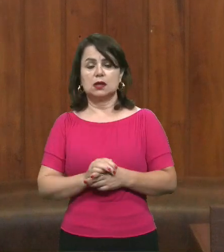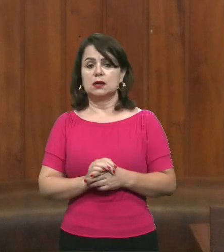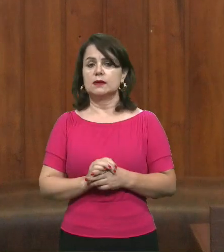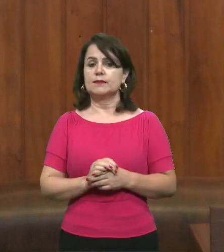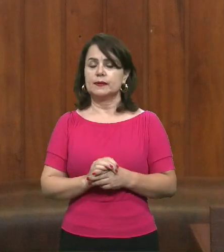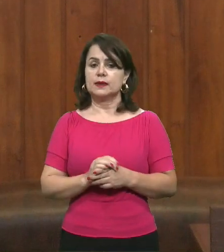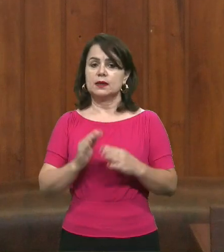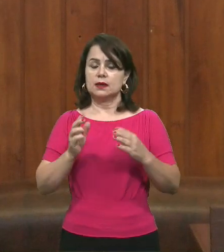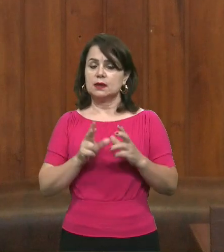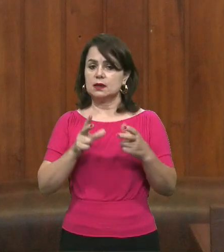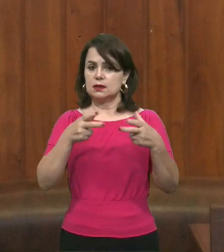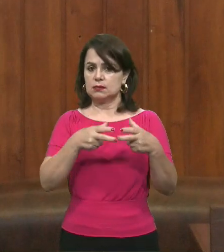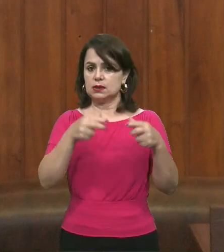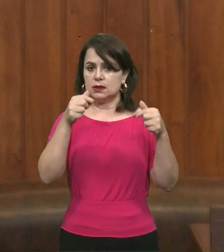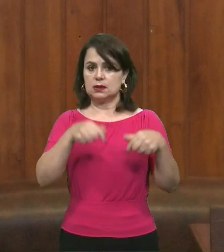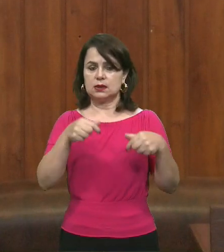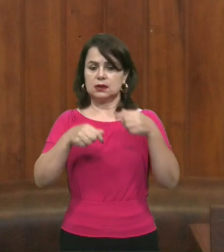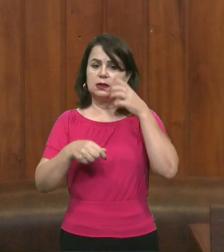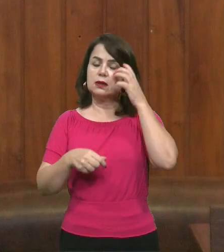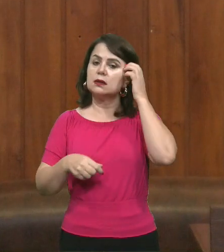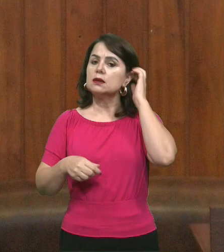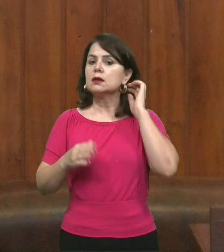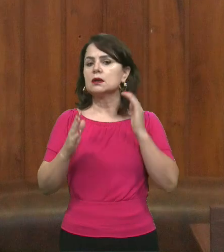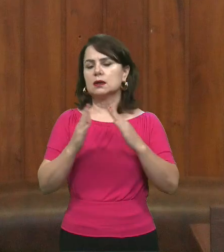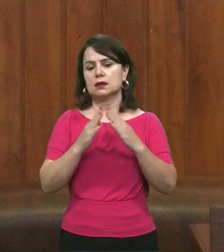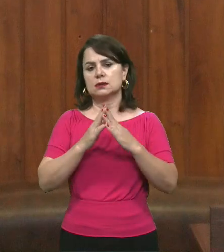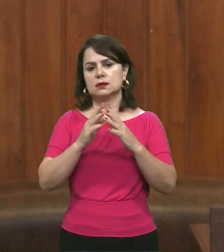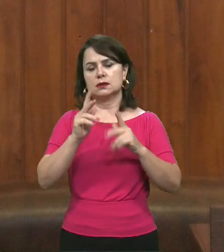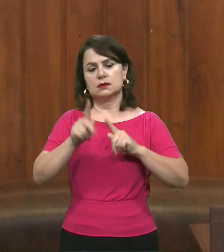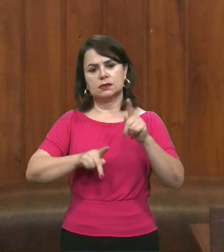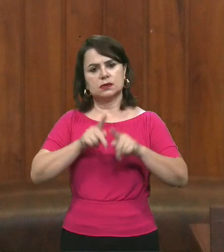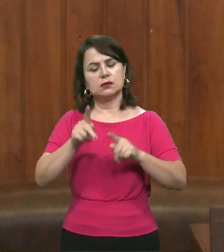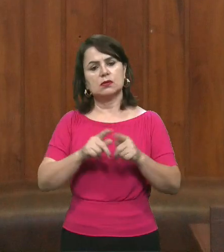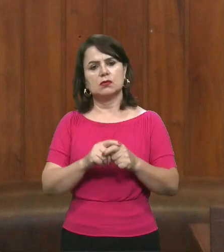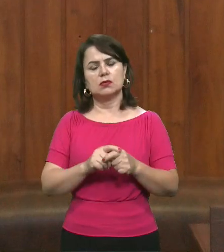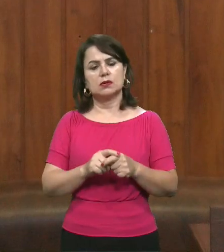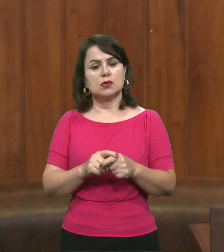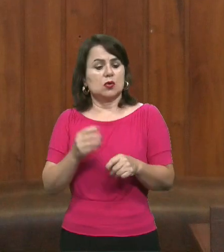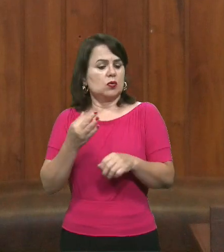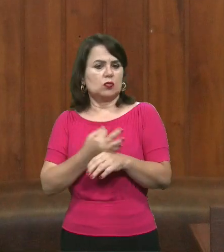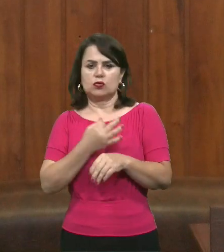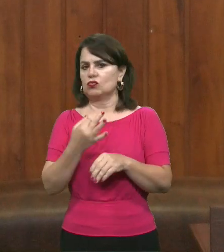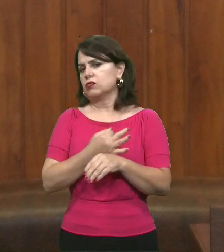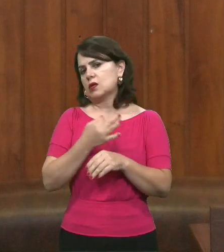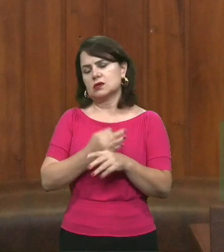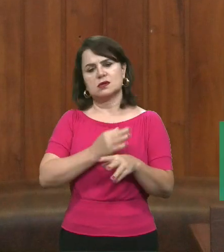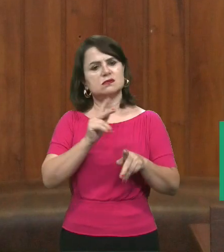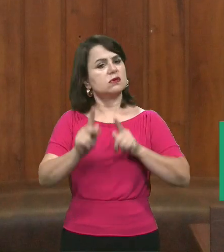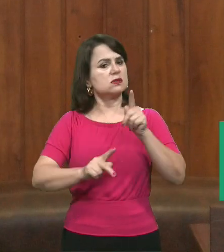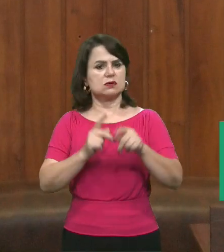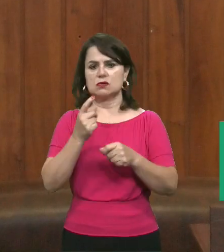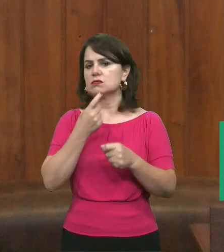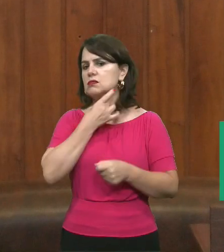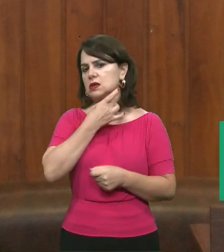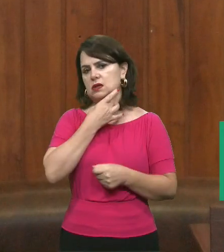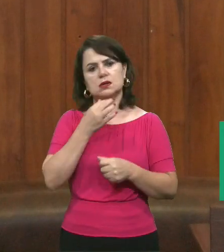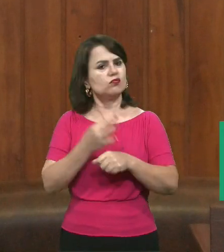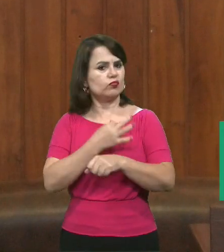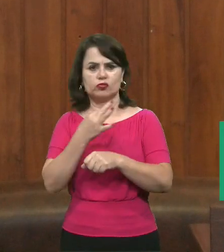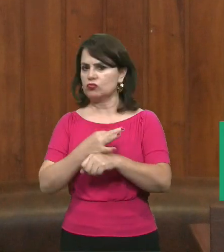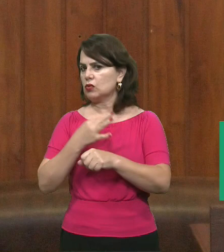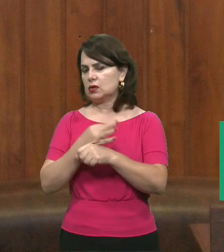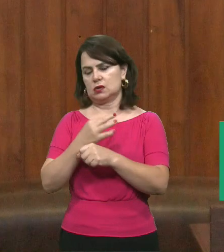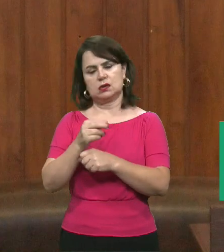Câmara Municipal, que é a casa do povo, a caixa de ressonância do povo. Quem suporta esses radares, gente? Olha aqui,